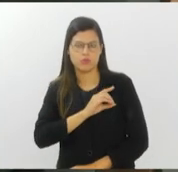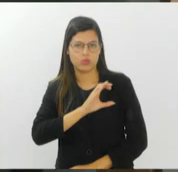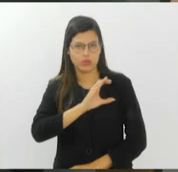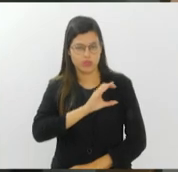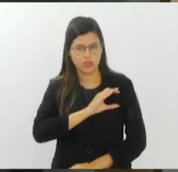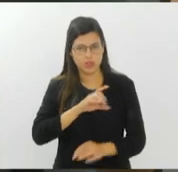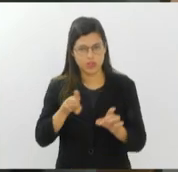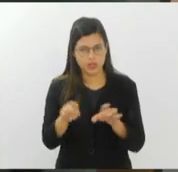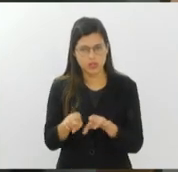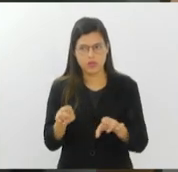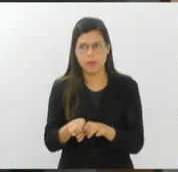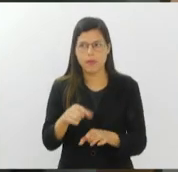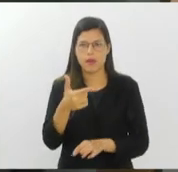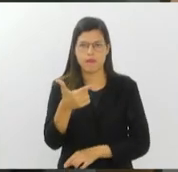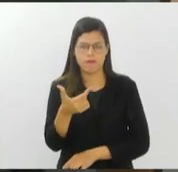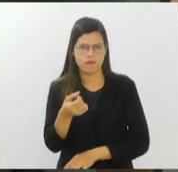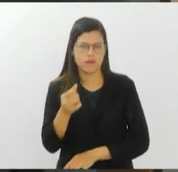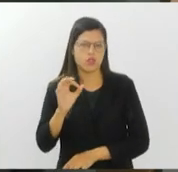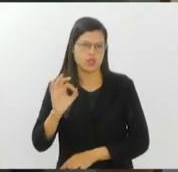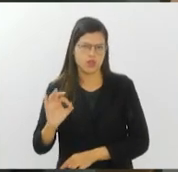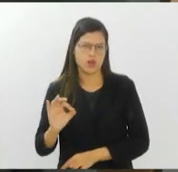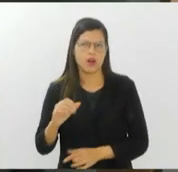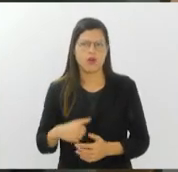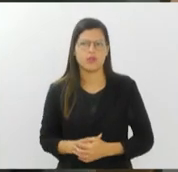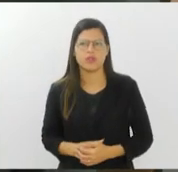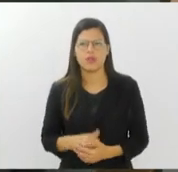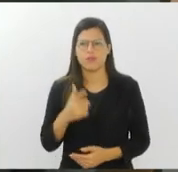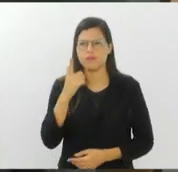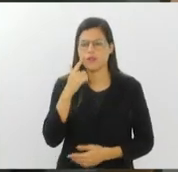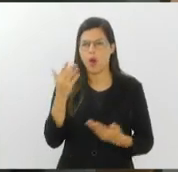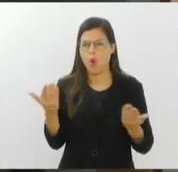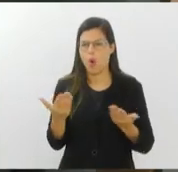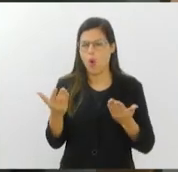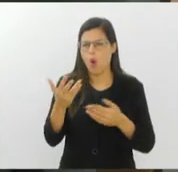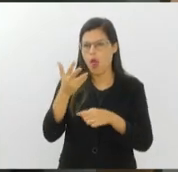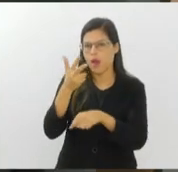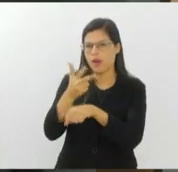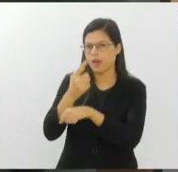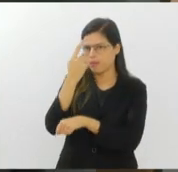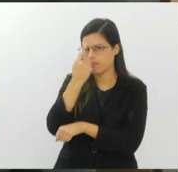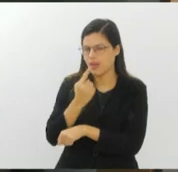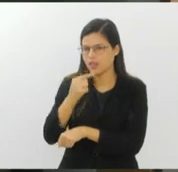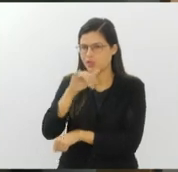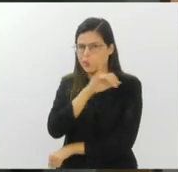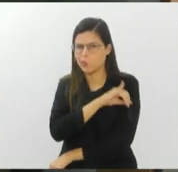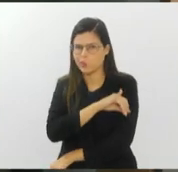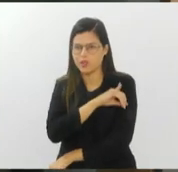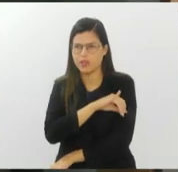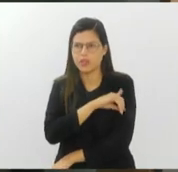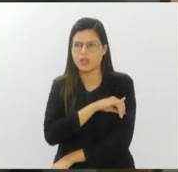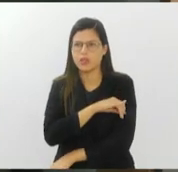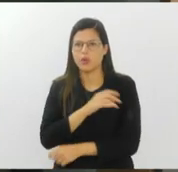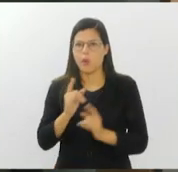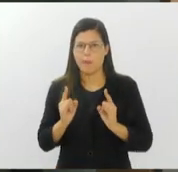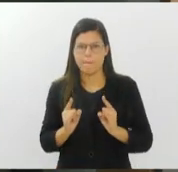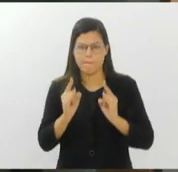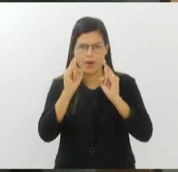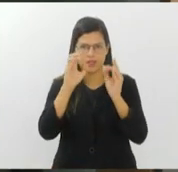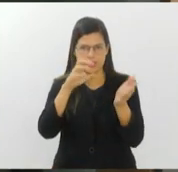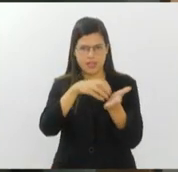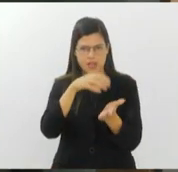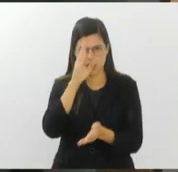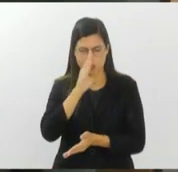20 graus e tempo parcialmente nublado. Vamos ver agora imagens aqui do Rio de Janeiro. Você vê aí o prédio da Central do